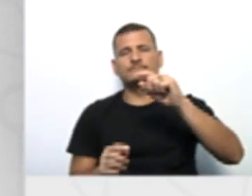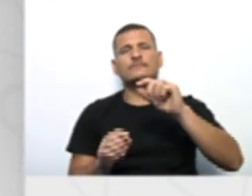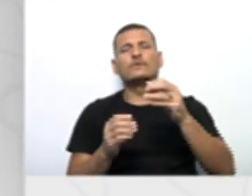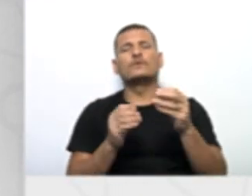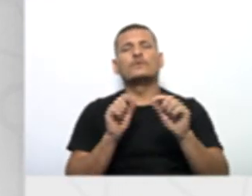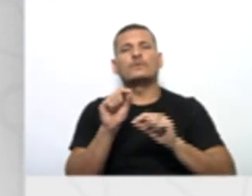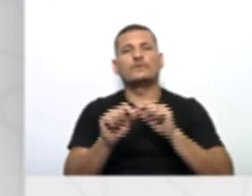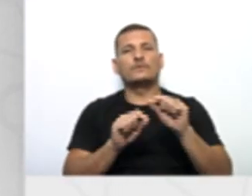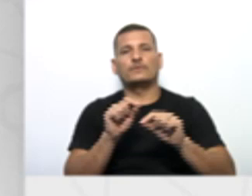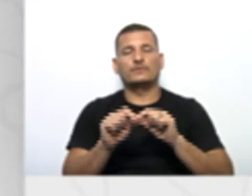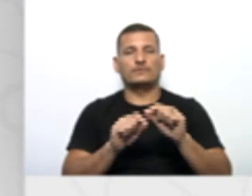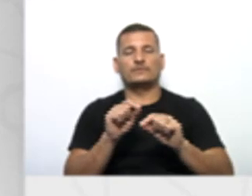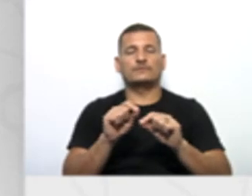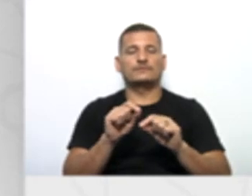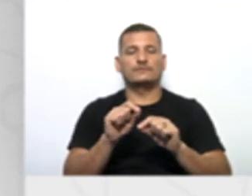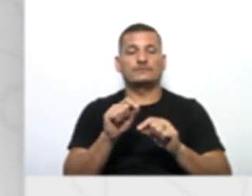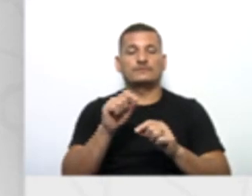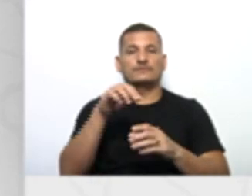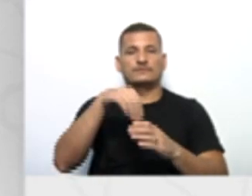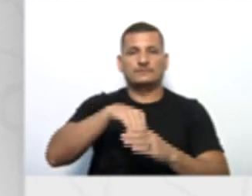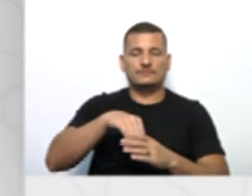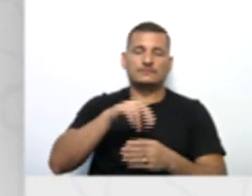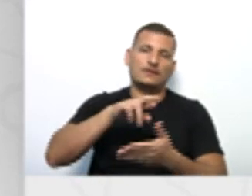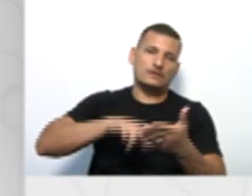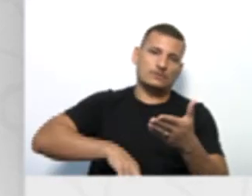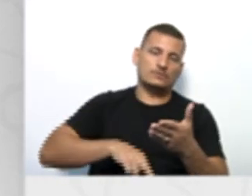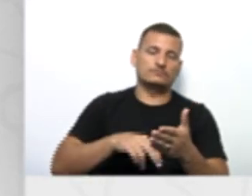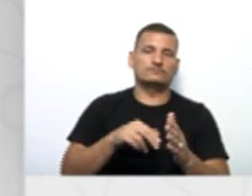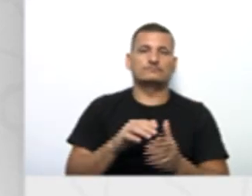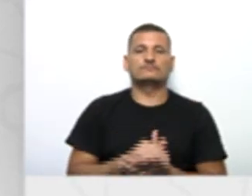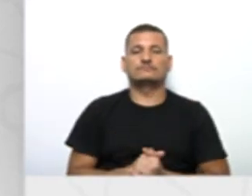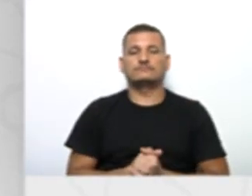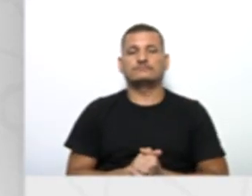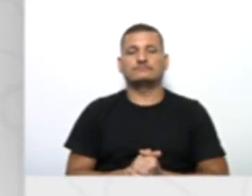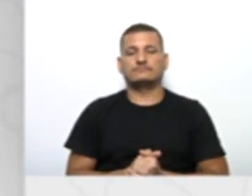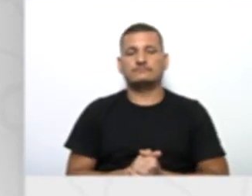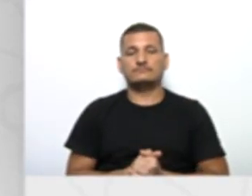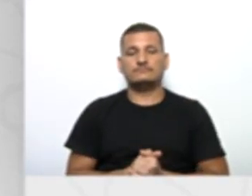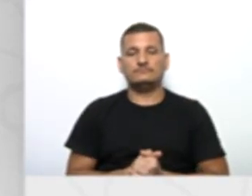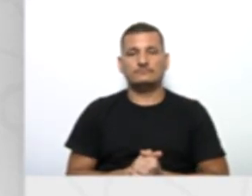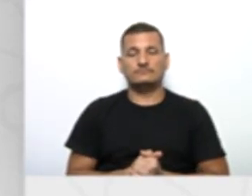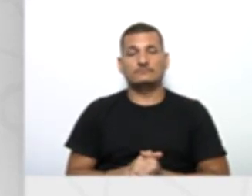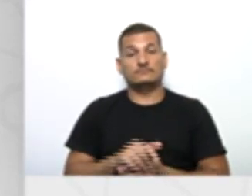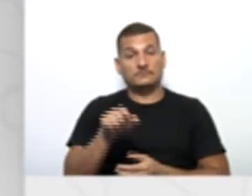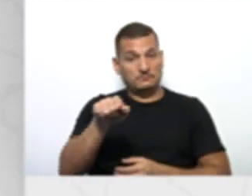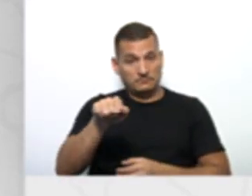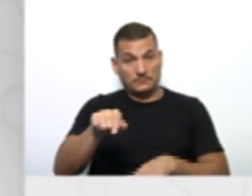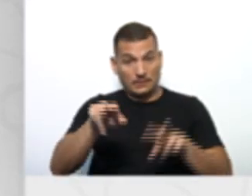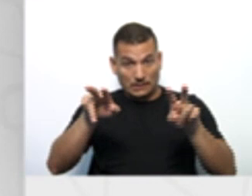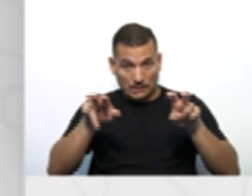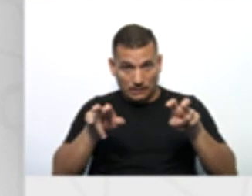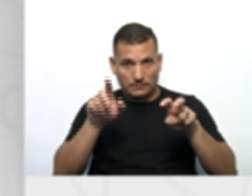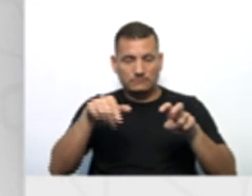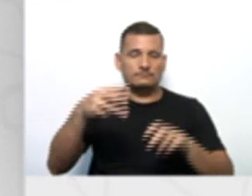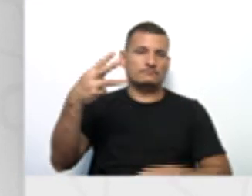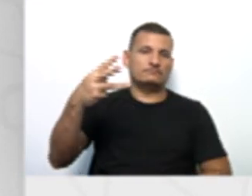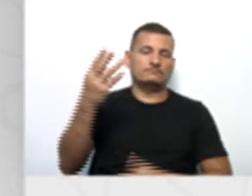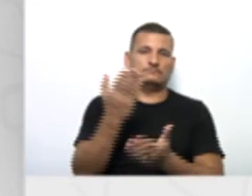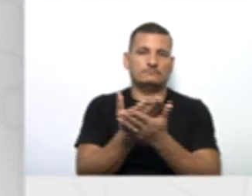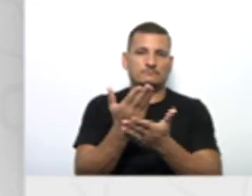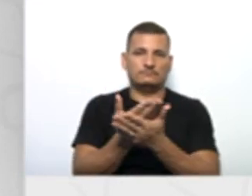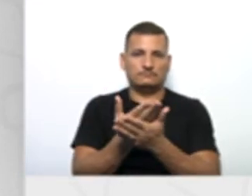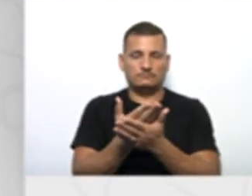elementos constantes do relatório. Esse tema é o tema da nossa terceira aula, né, a aula de